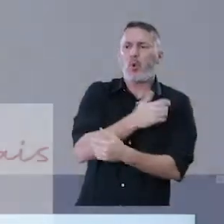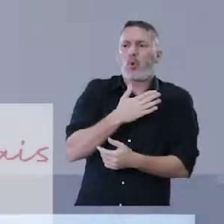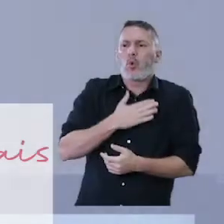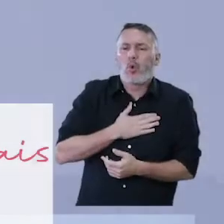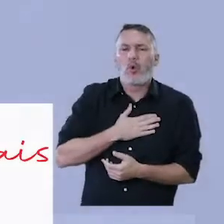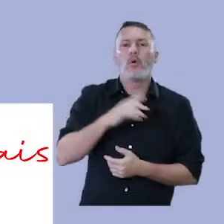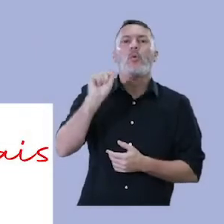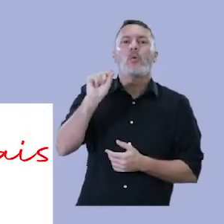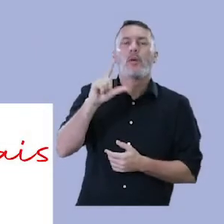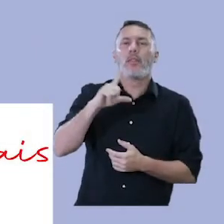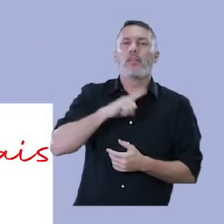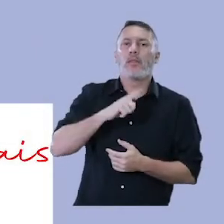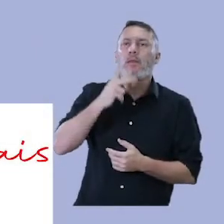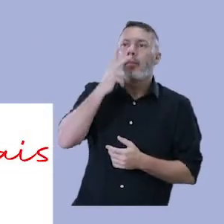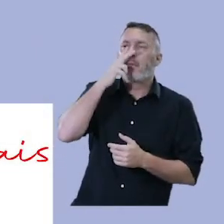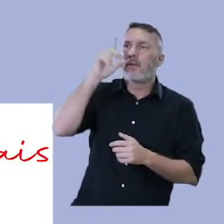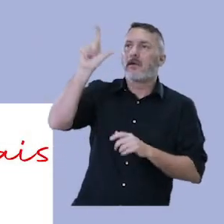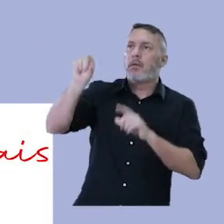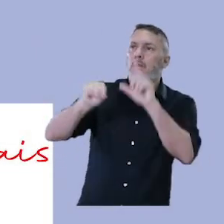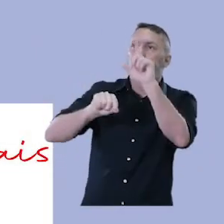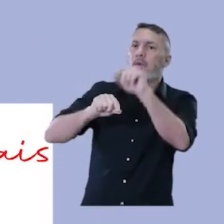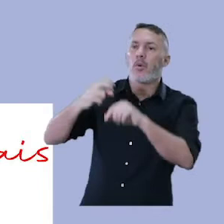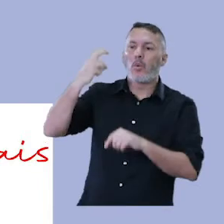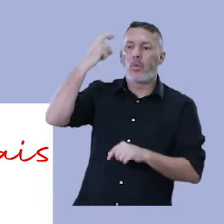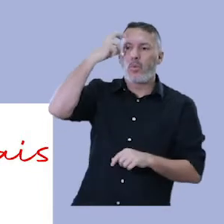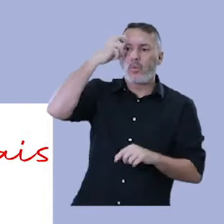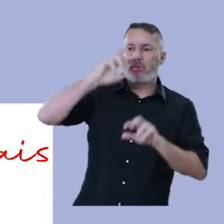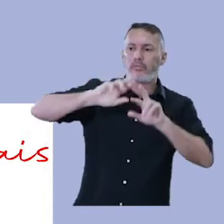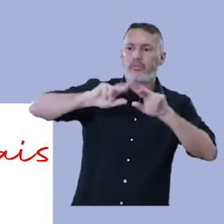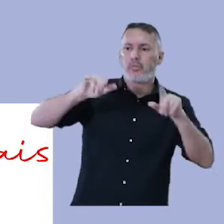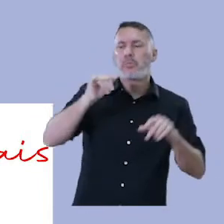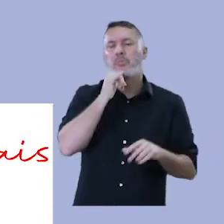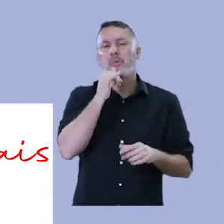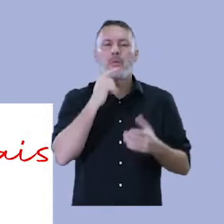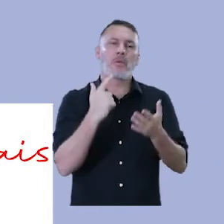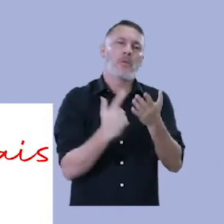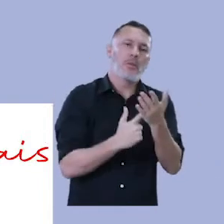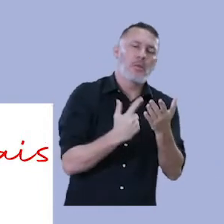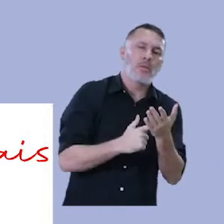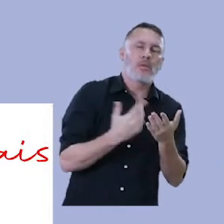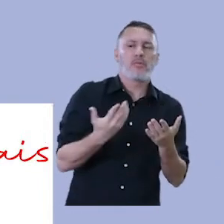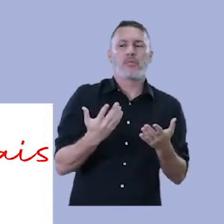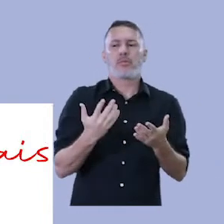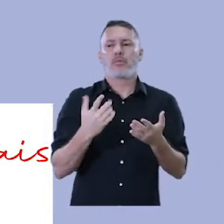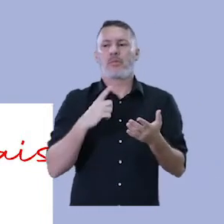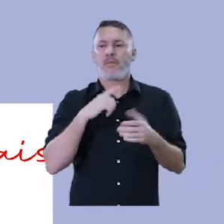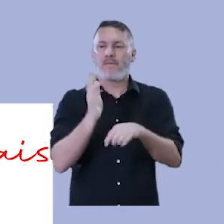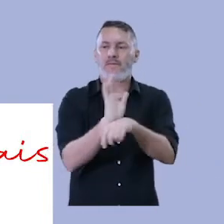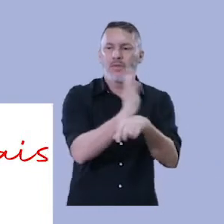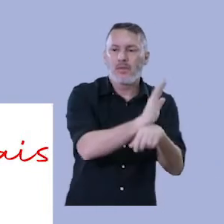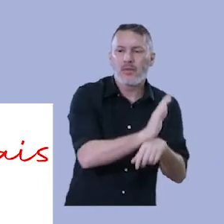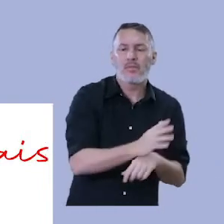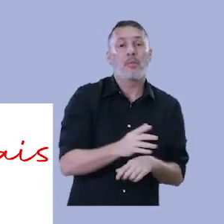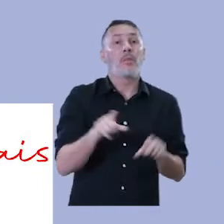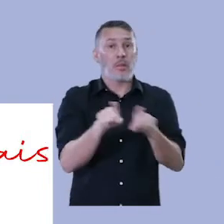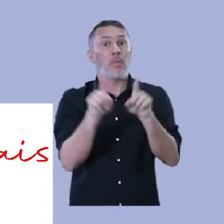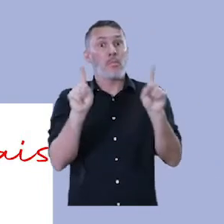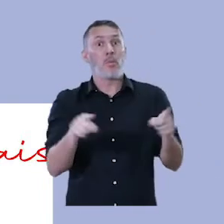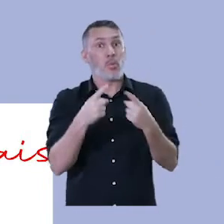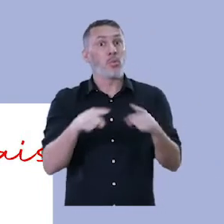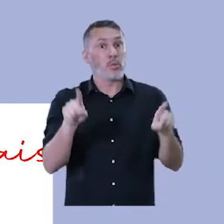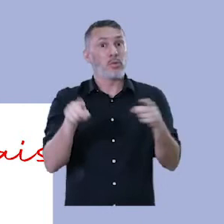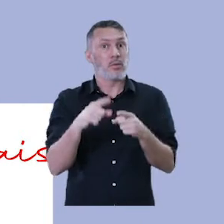culturais. Alusões culturais consistem em fazer referências diferenciadas. Filmes, livros, séries, até